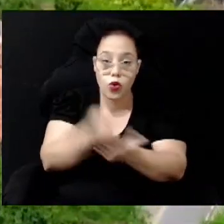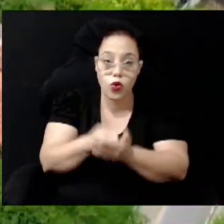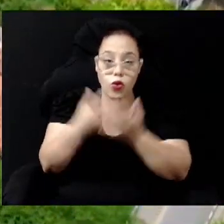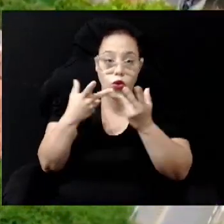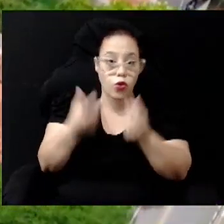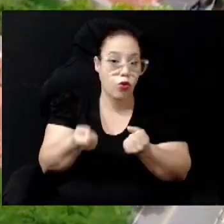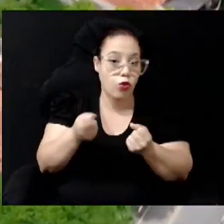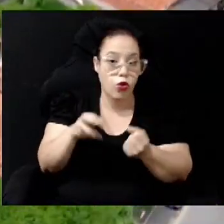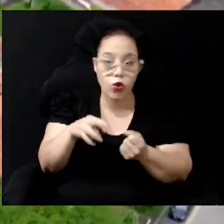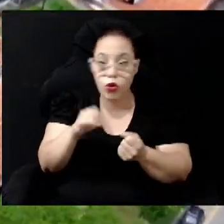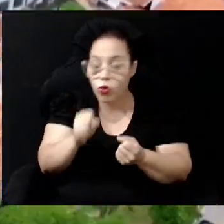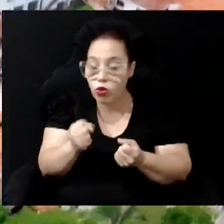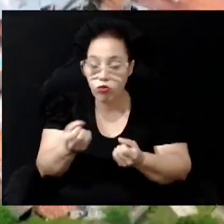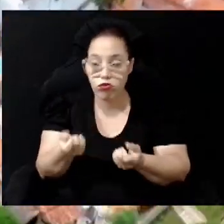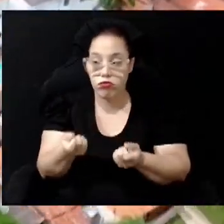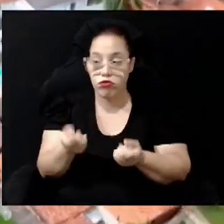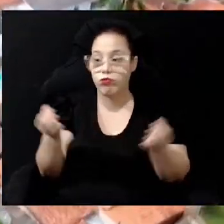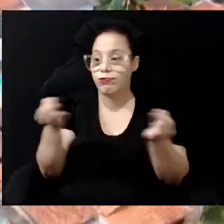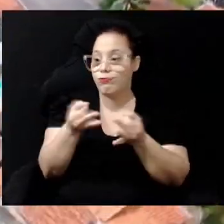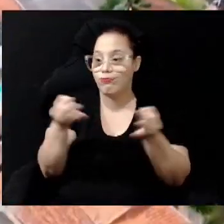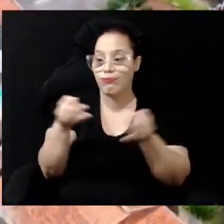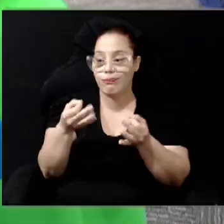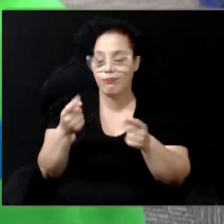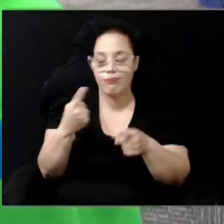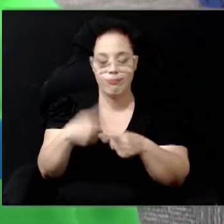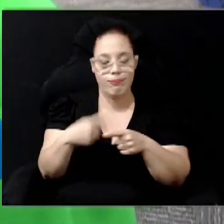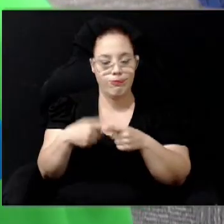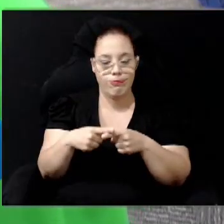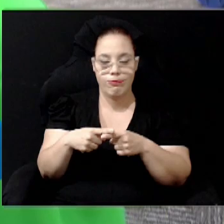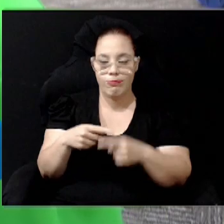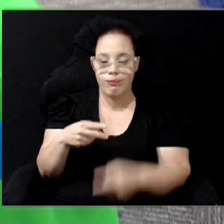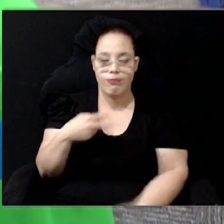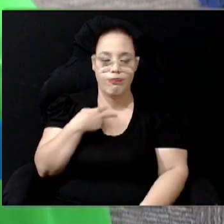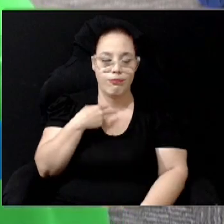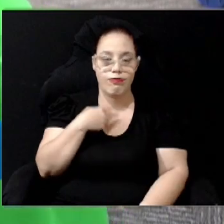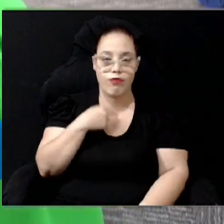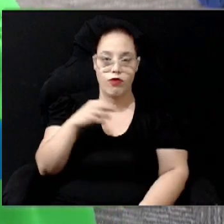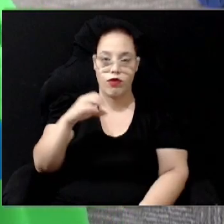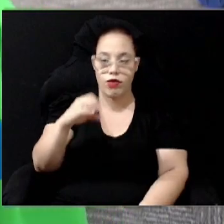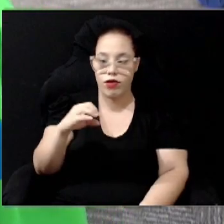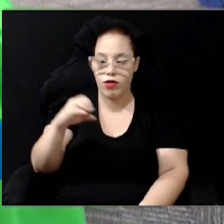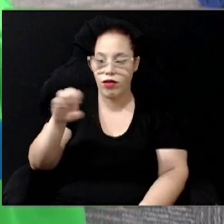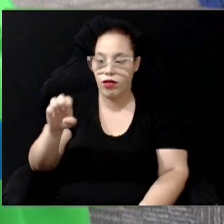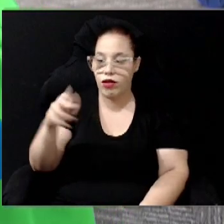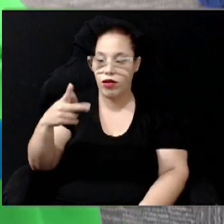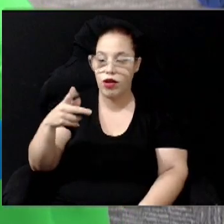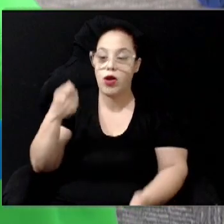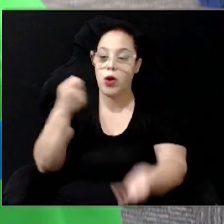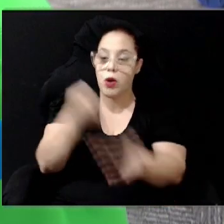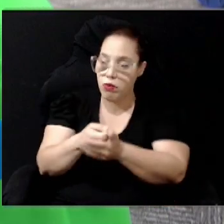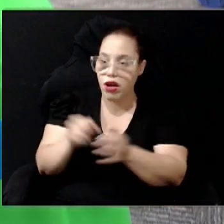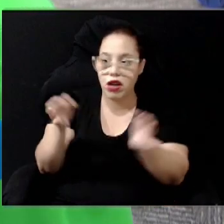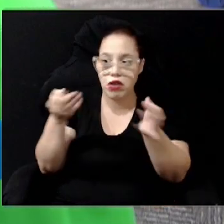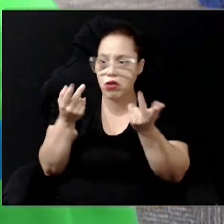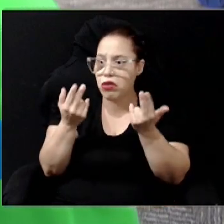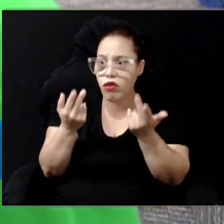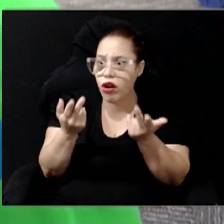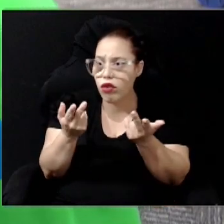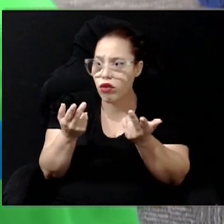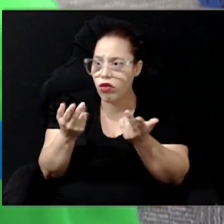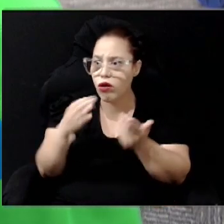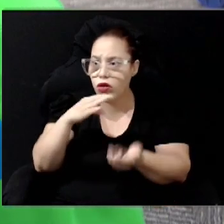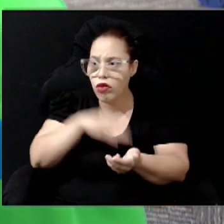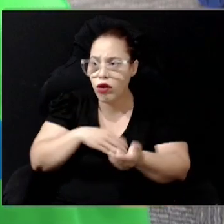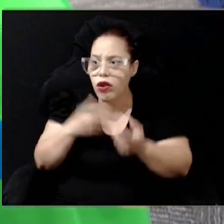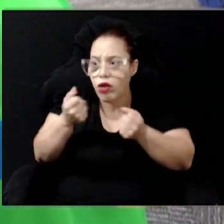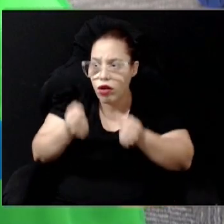produtos, simplesmente porque não possuem CEP. Se são munícipes, né, que pagam impostos, têm seus direitos também. Então, nada mais justo do que eles também terem